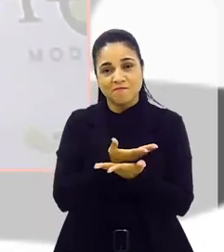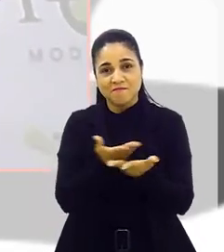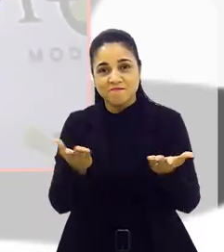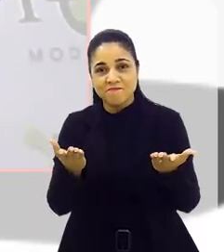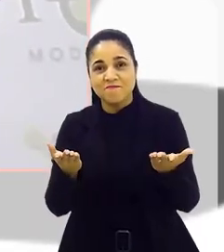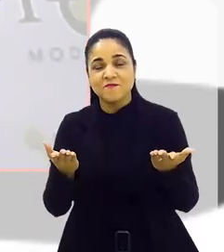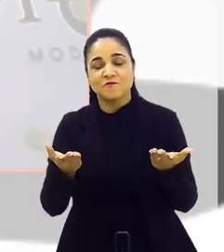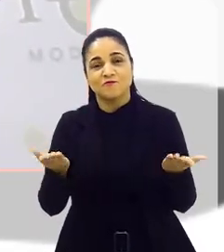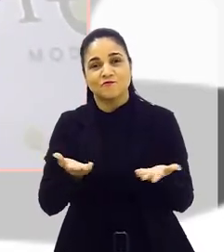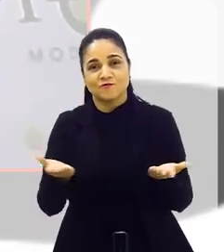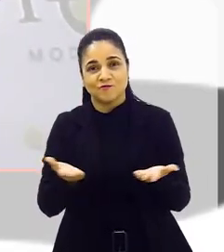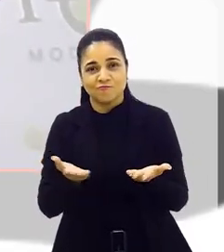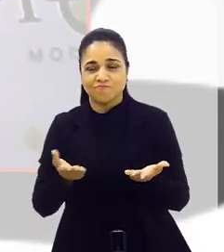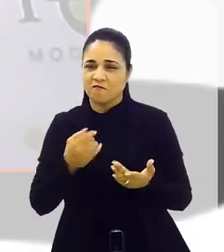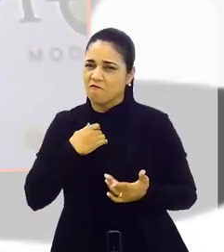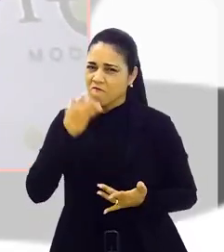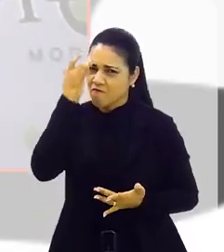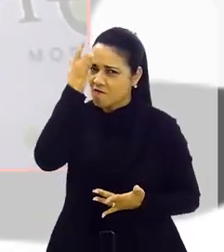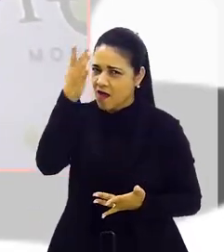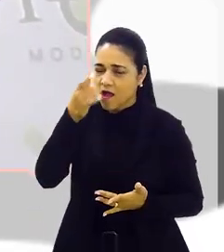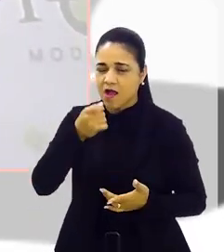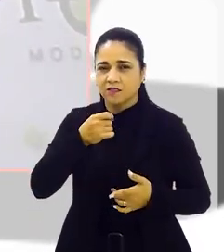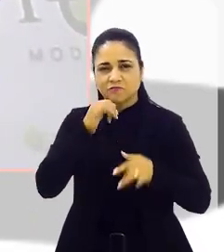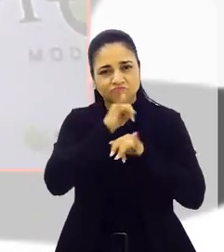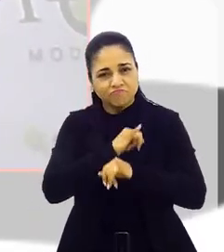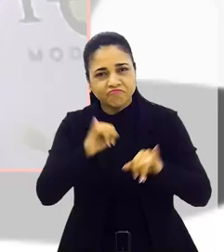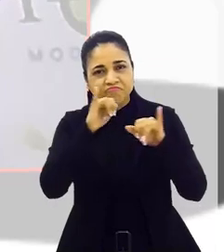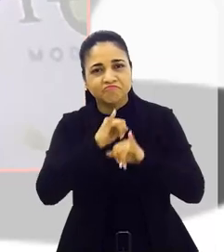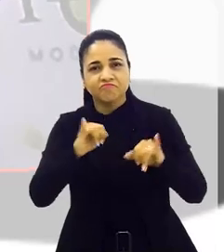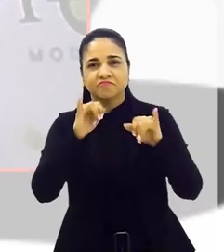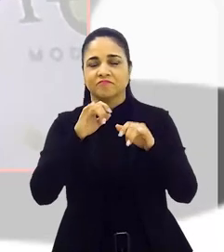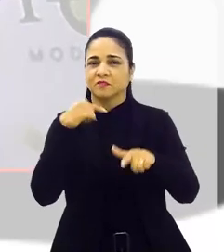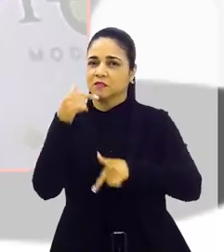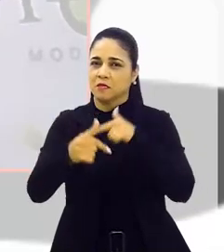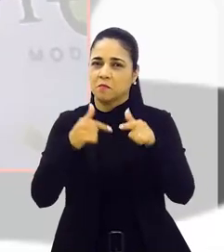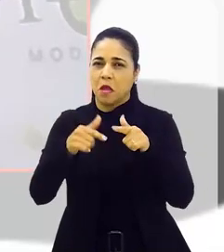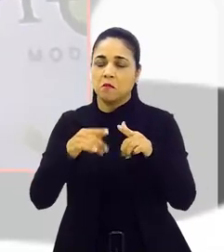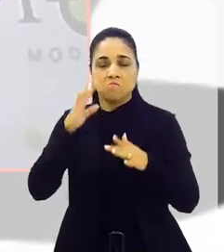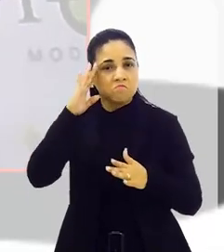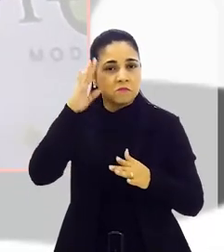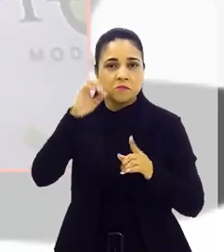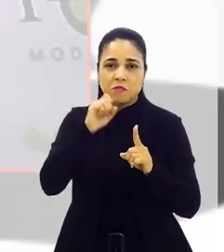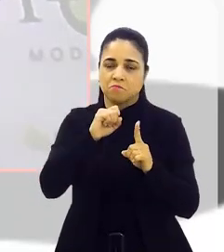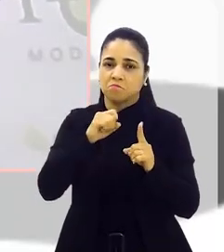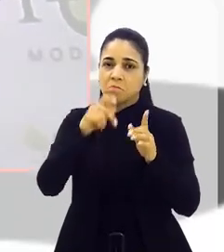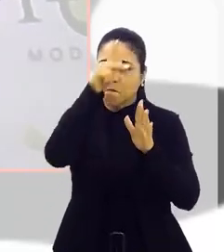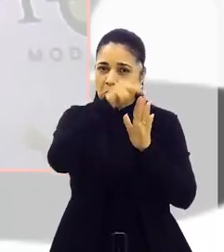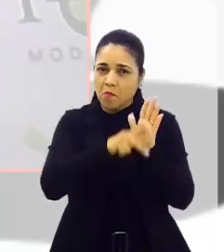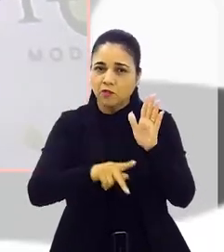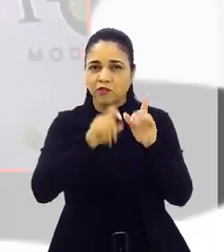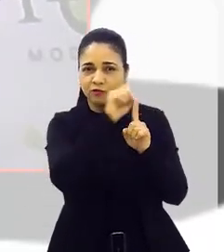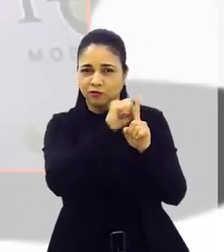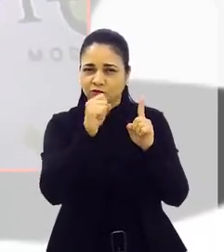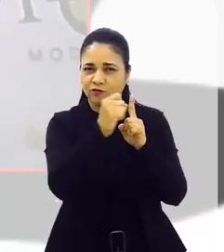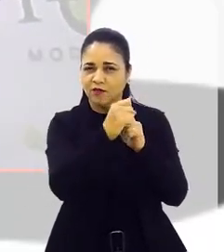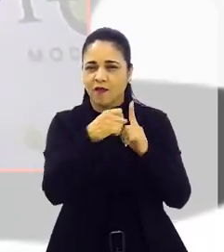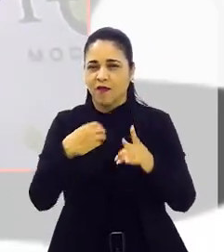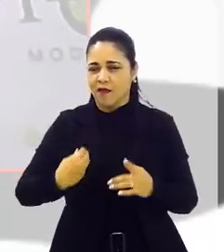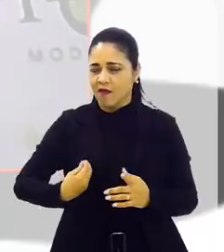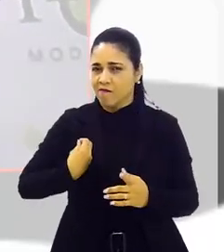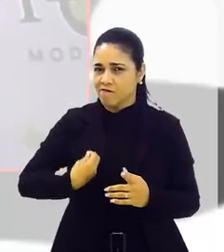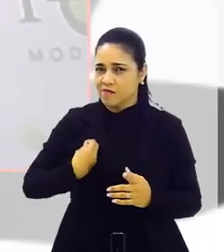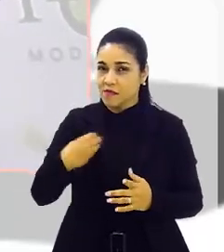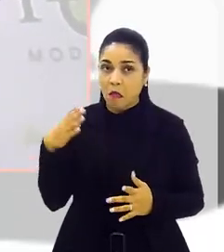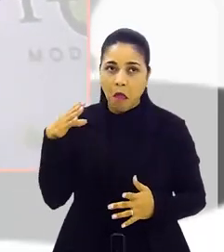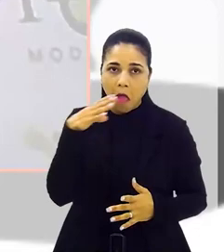gente sabe que não é nada fácil conseguir falar do nosso trabalho, principalmente de projetos sociais. A vida é tão